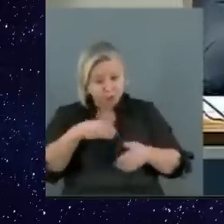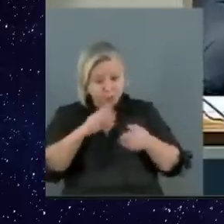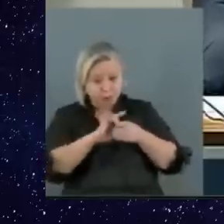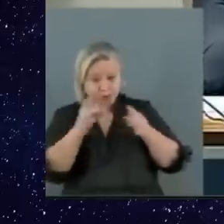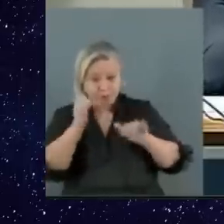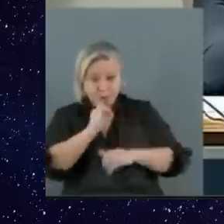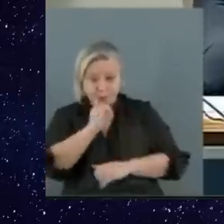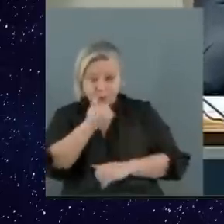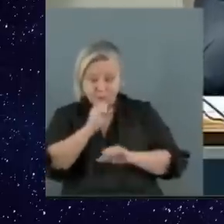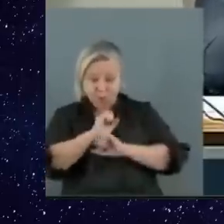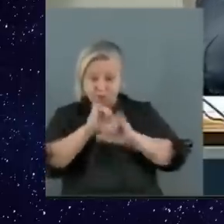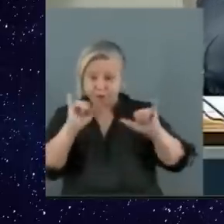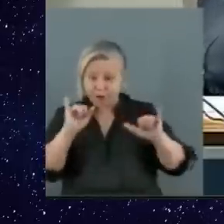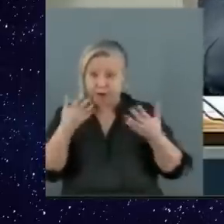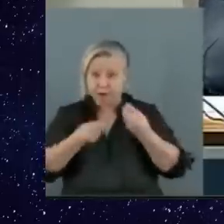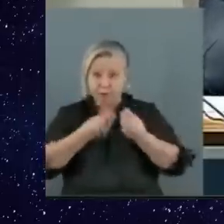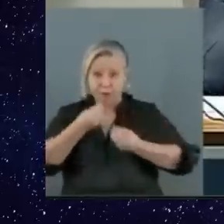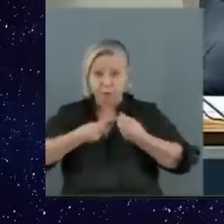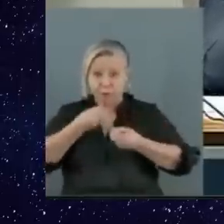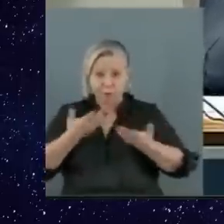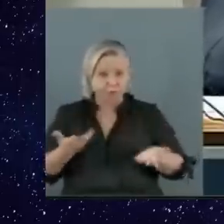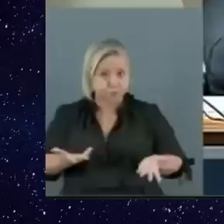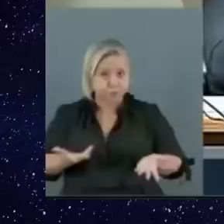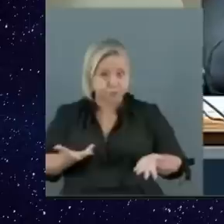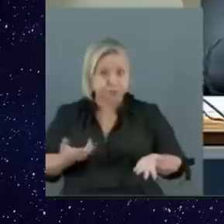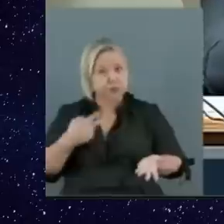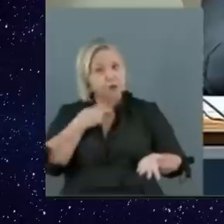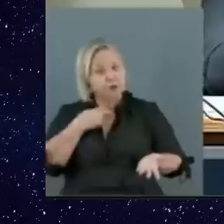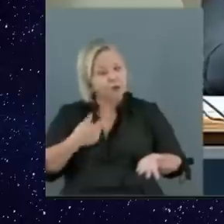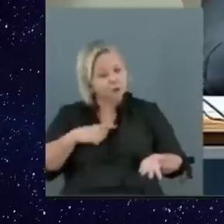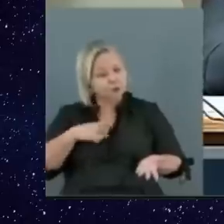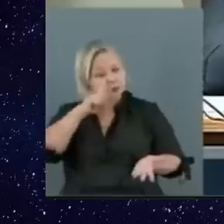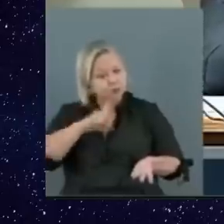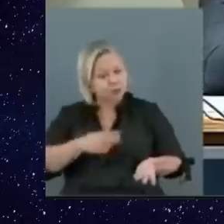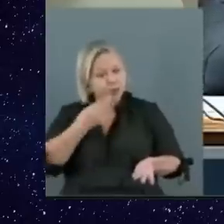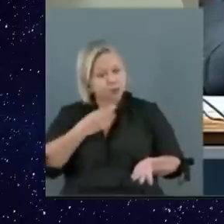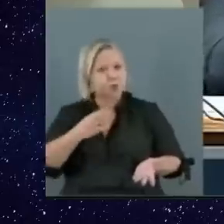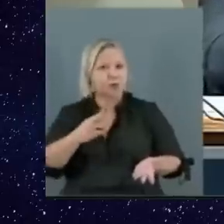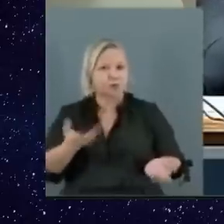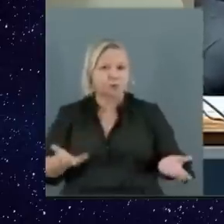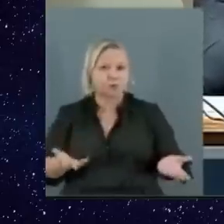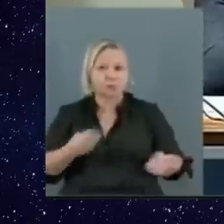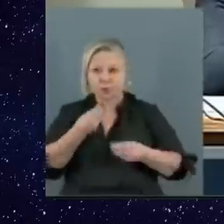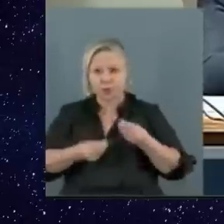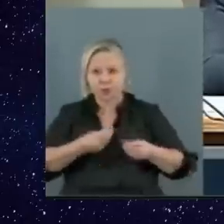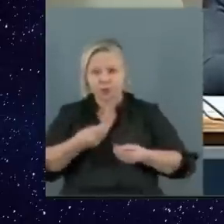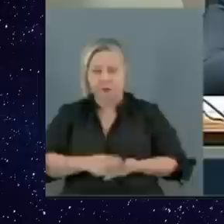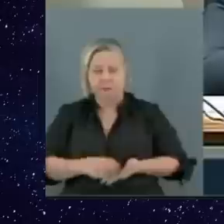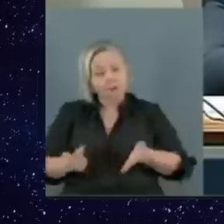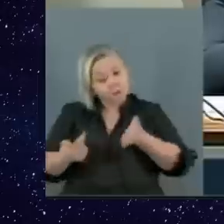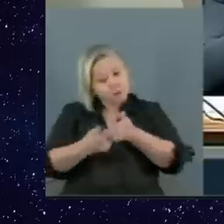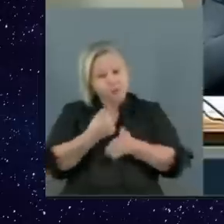Assim como o senhor. Eu tratei bastante com respeito. Eu tenho direito de perguntar, eu tenho direito de responder. Tudo o pessoal acha que é deboche. Continue, ministro. Se o senhor me faz